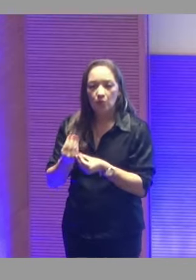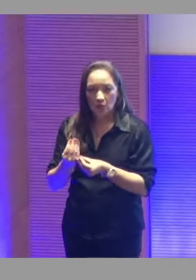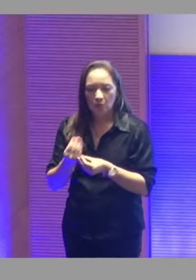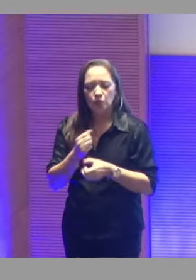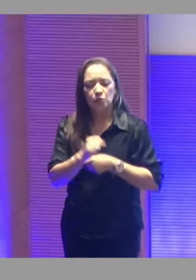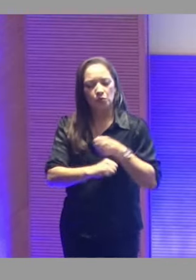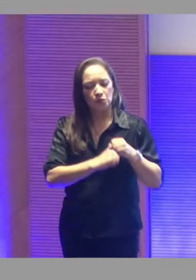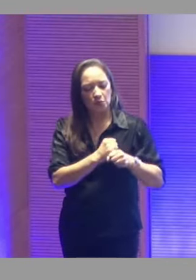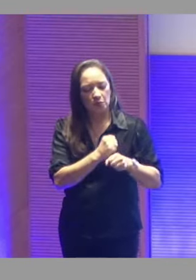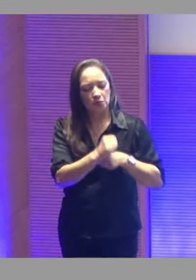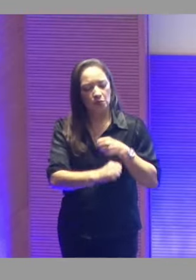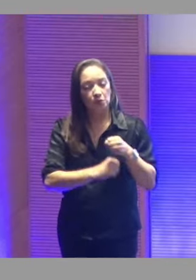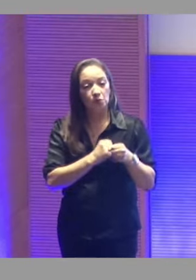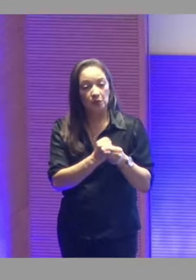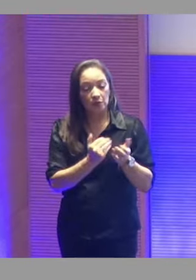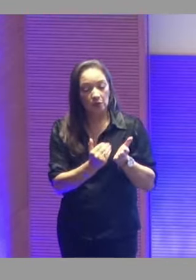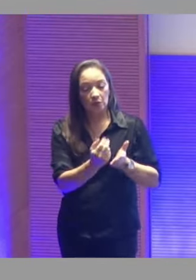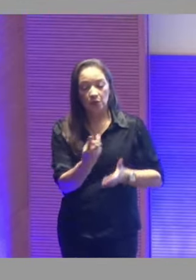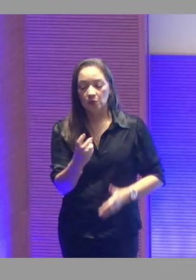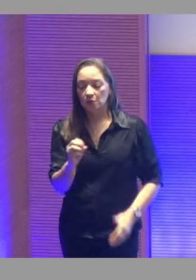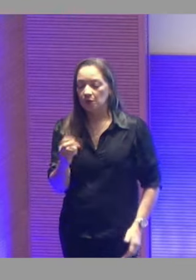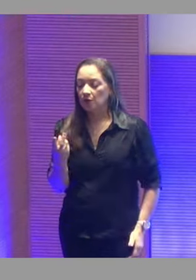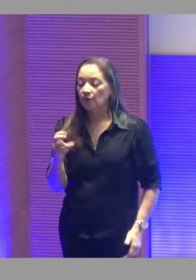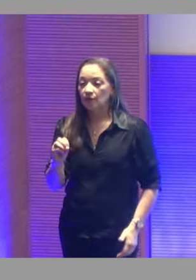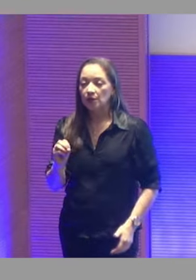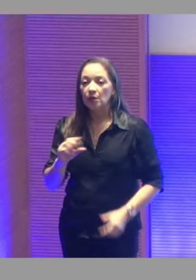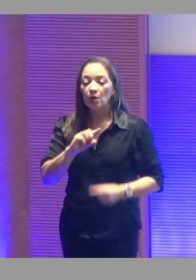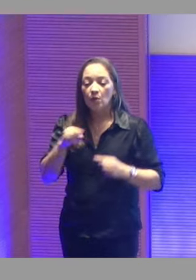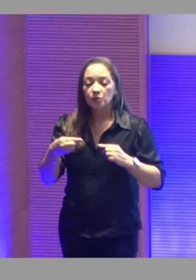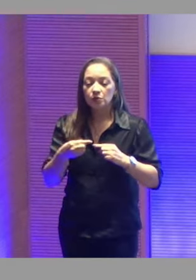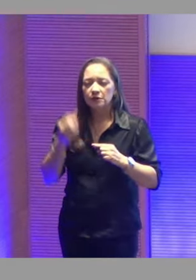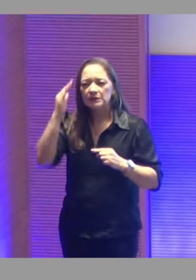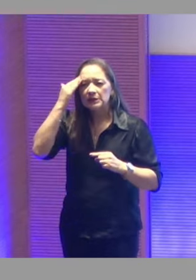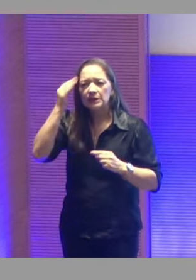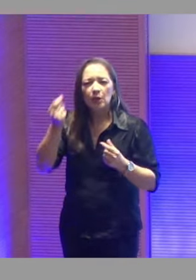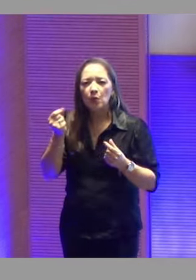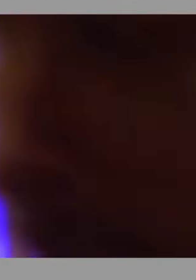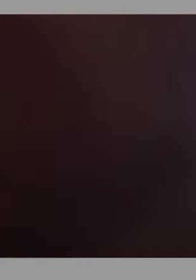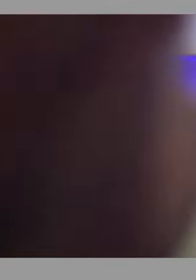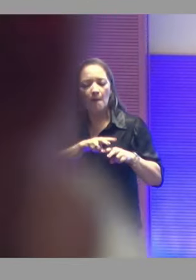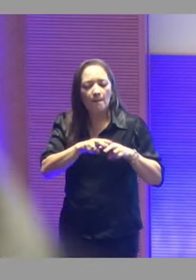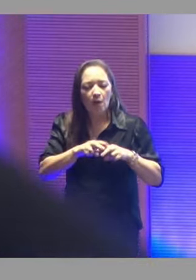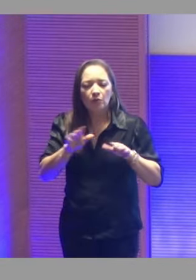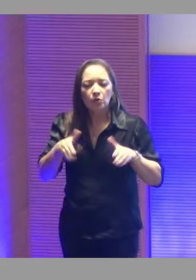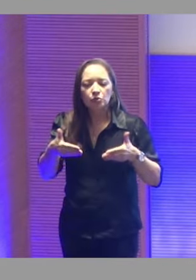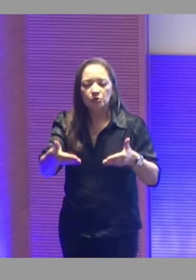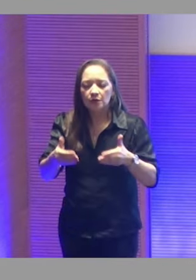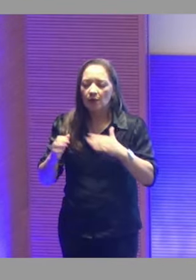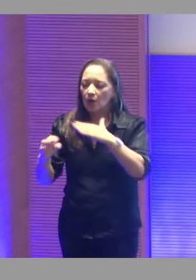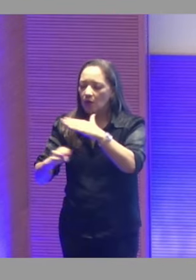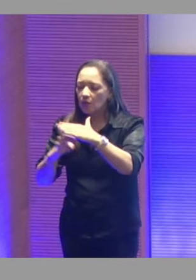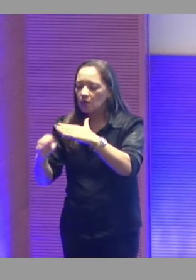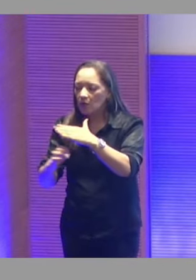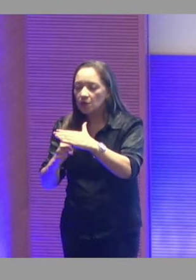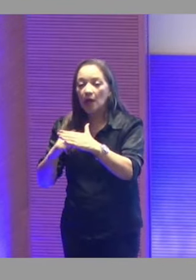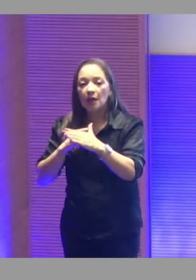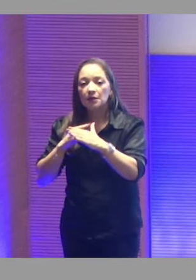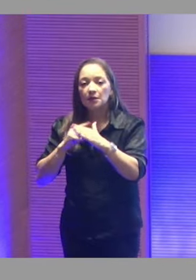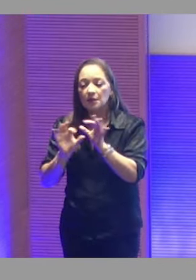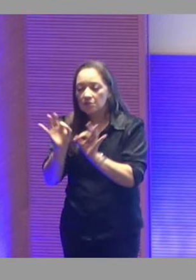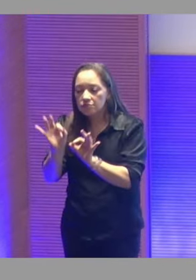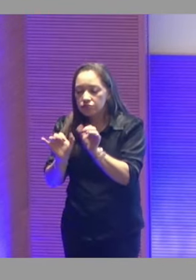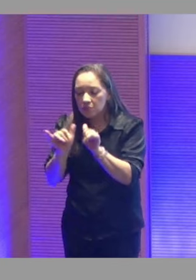2020 e com a ideia de entender eh Quais são as motivações que as organizações têm para elaborar para publicar o inventário